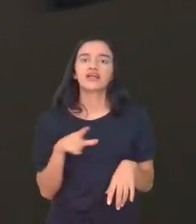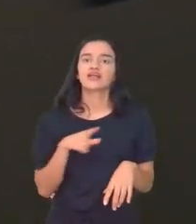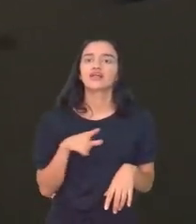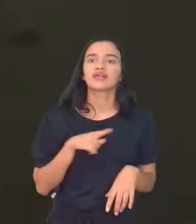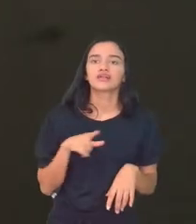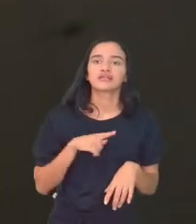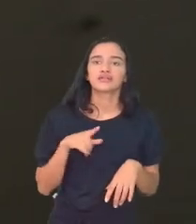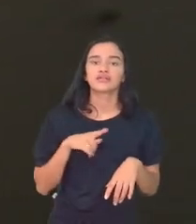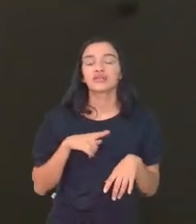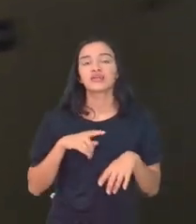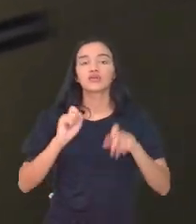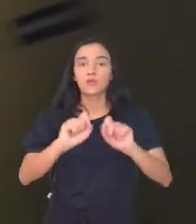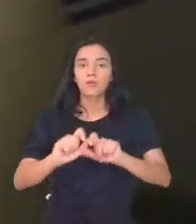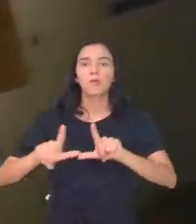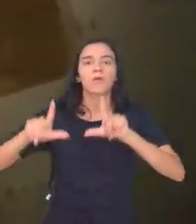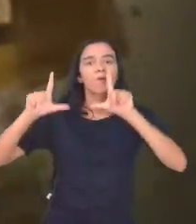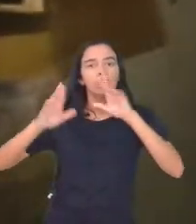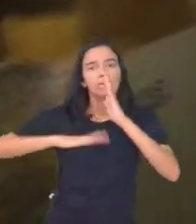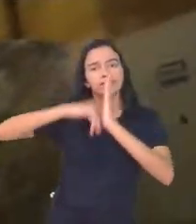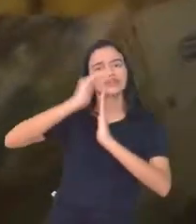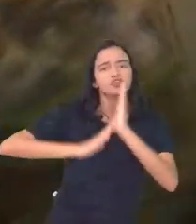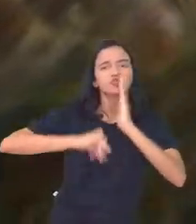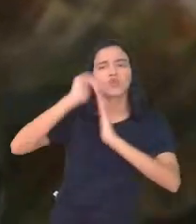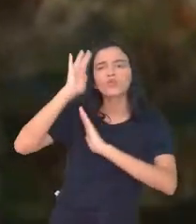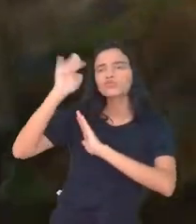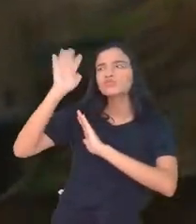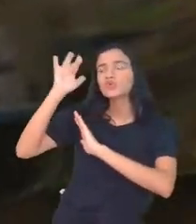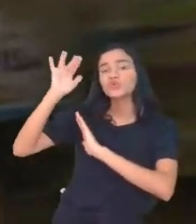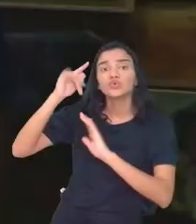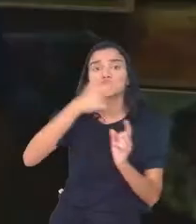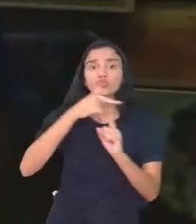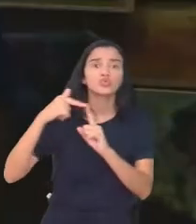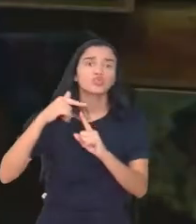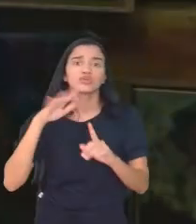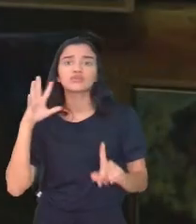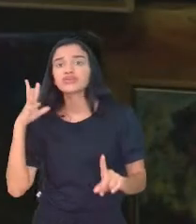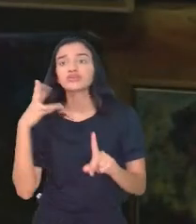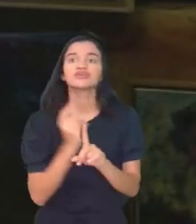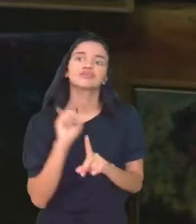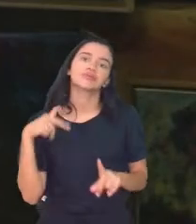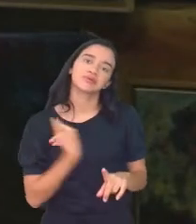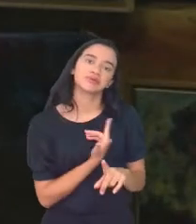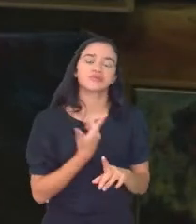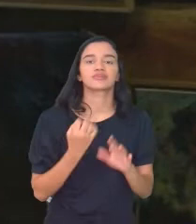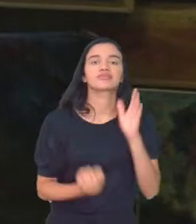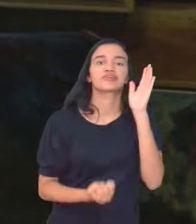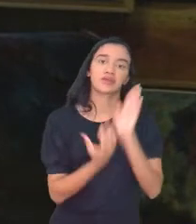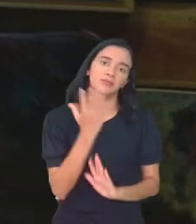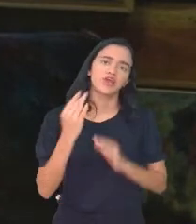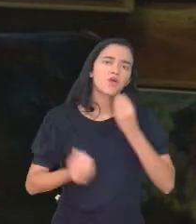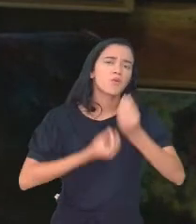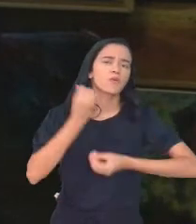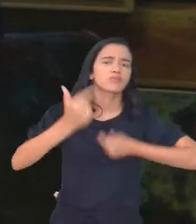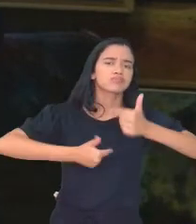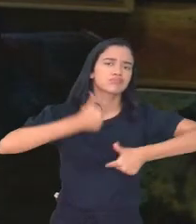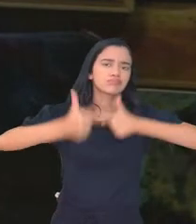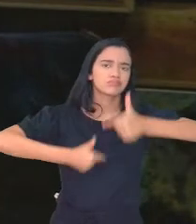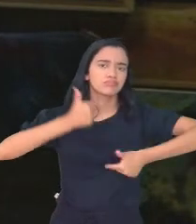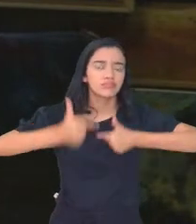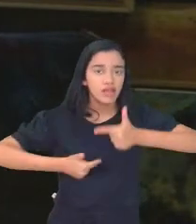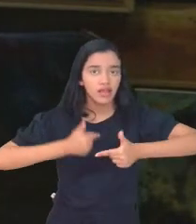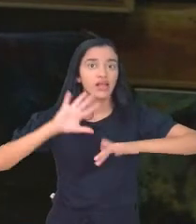os imaginários, entendeu? Então todo tipo de arte nós fazemos. E como foi trabalhar com a